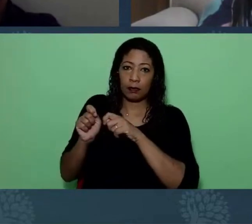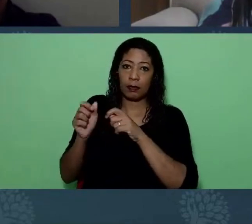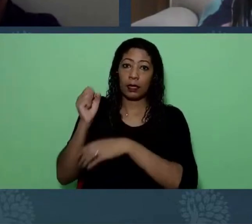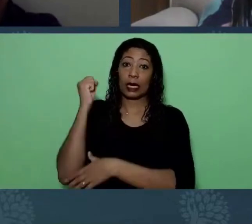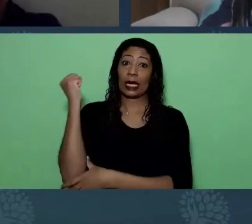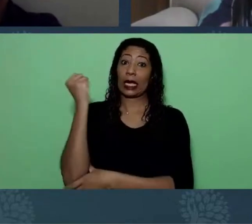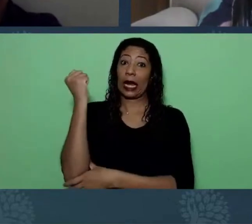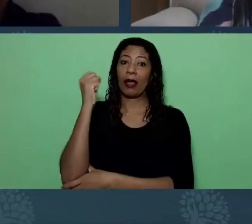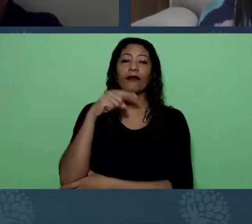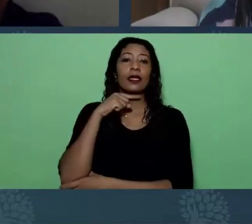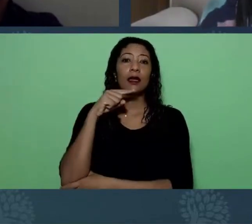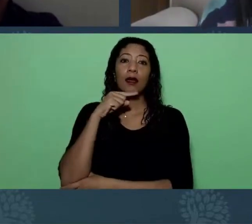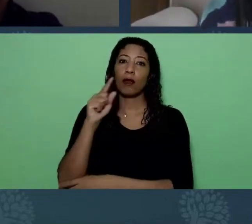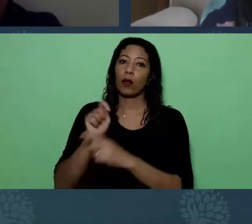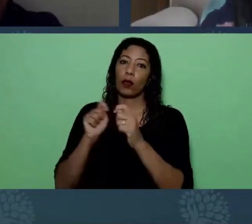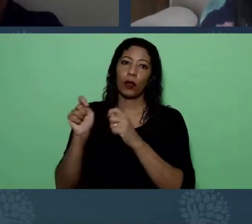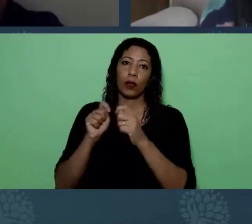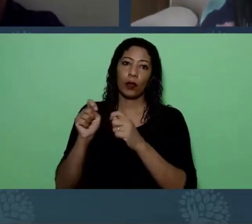com broncodilatador.